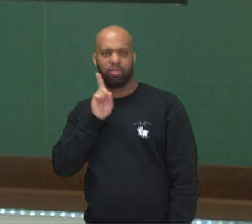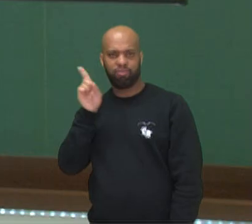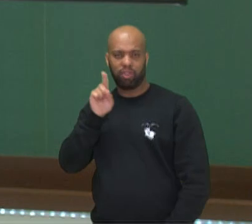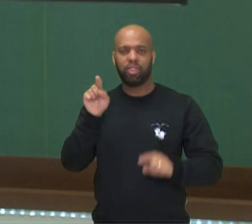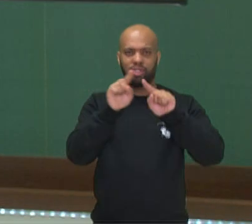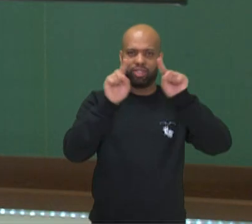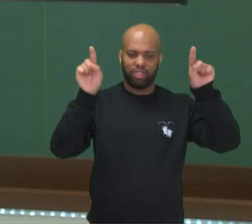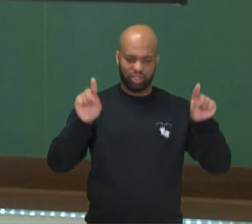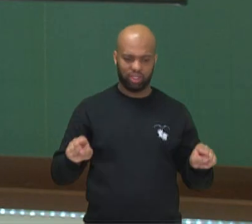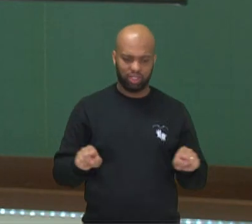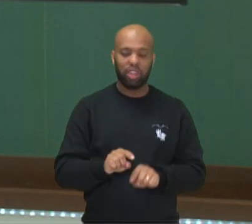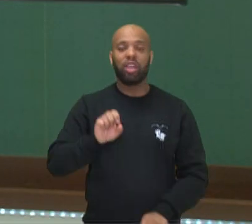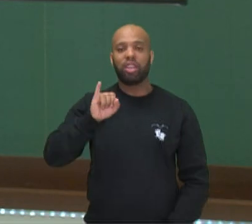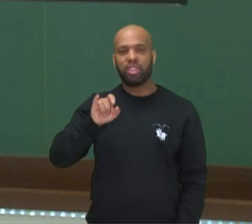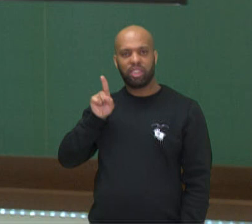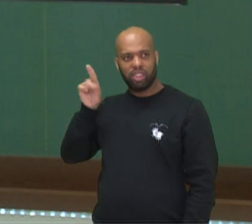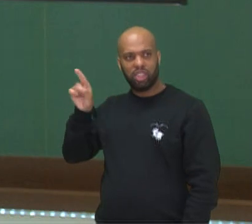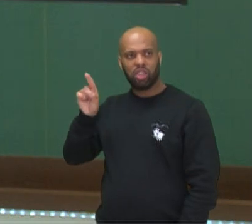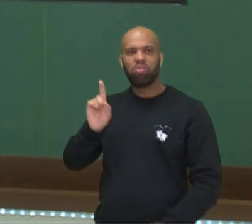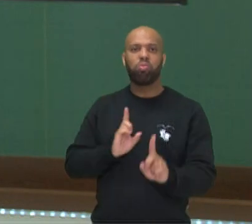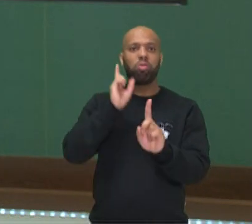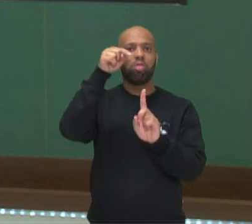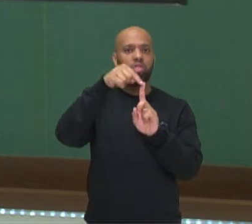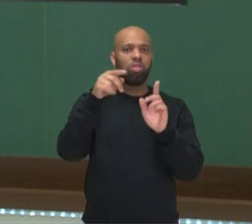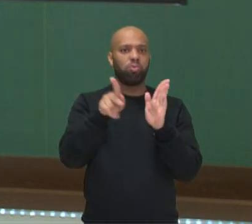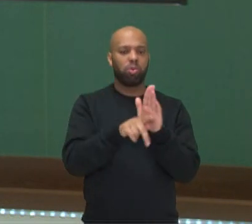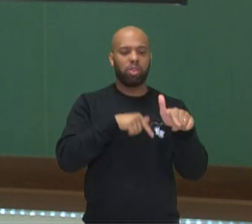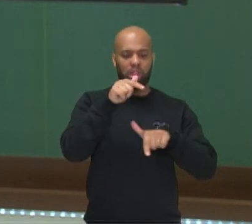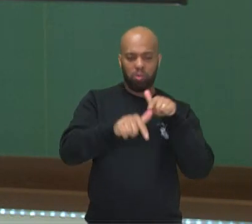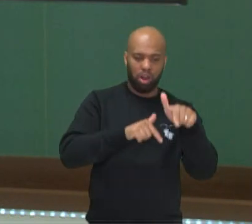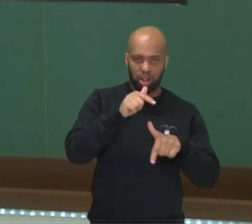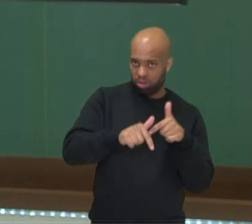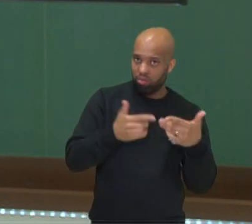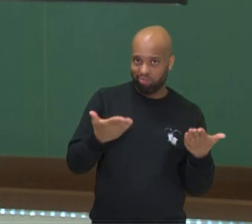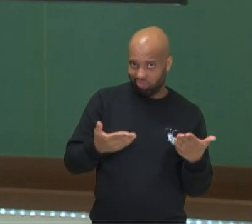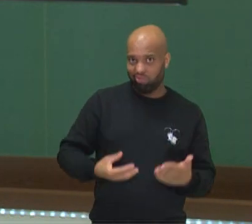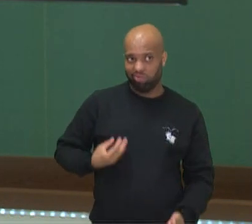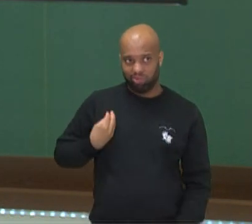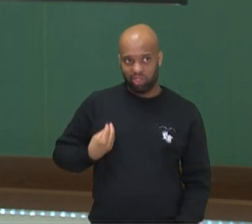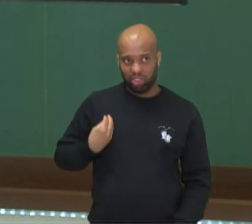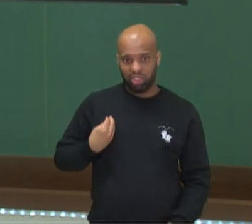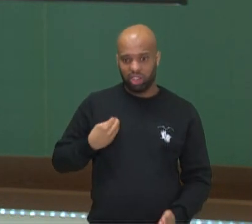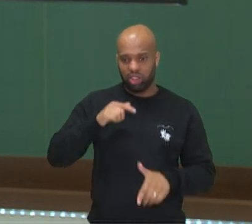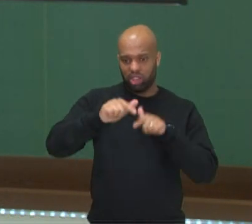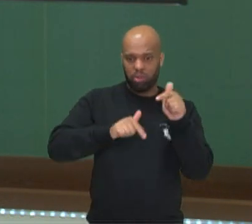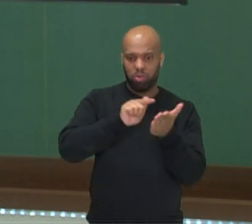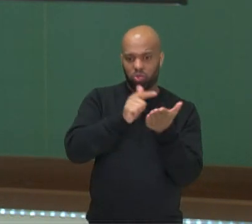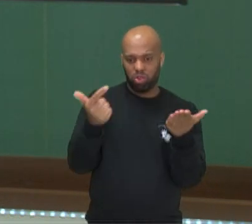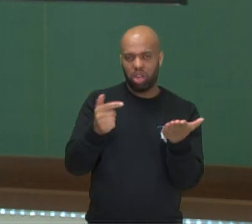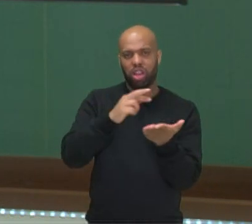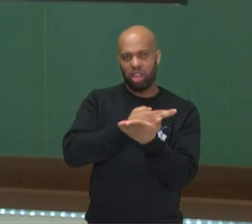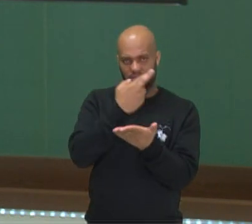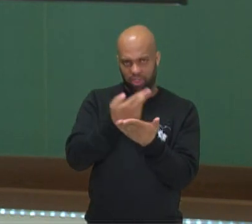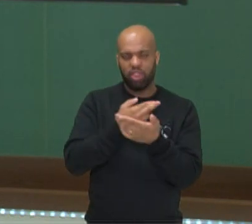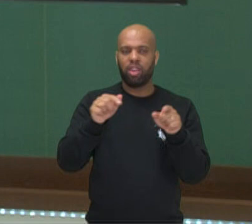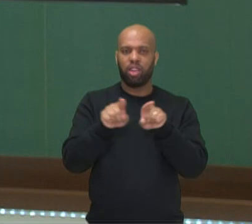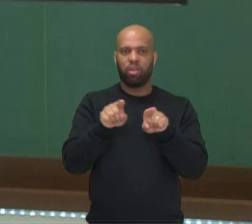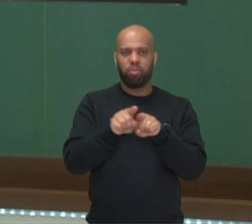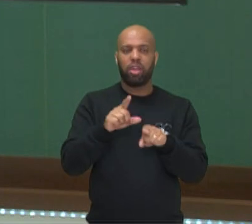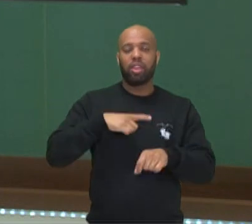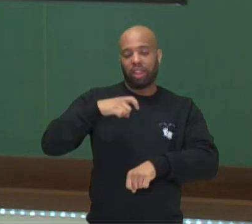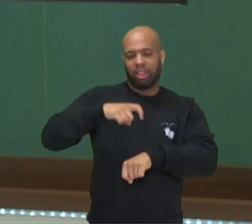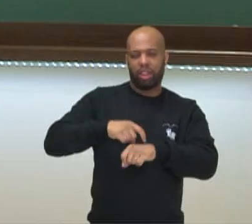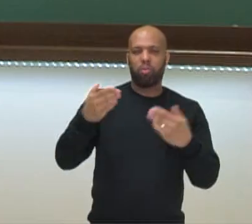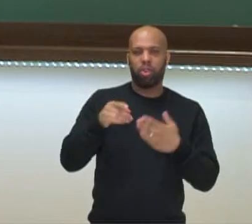charge, se essa seria a função desse trabalhador que atua aí no editorial de algum jornal ou revista? Eu vou